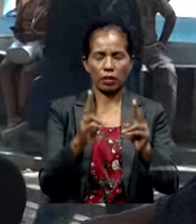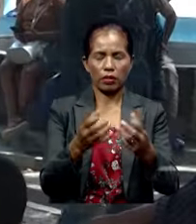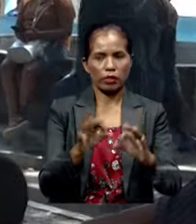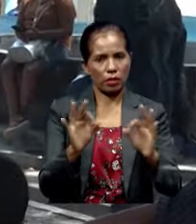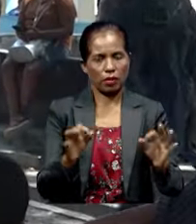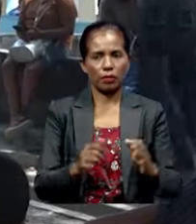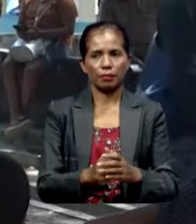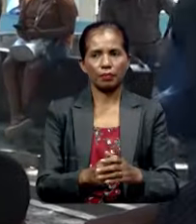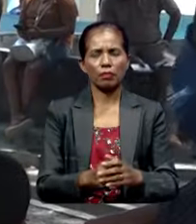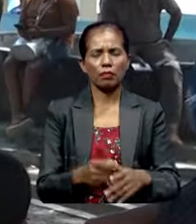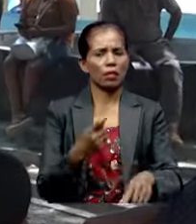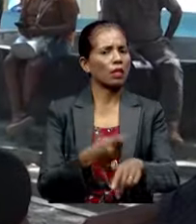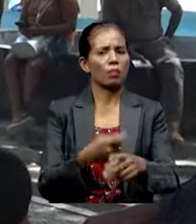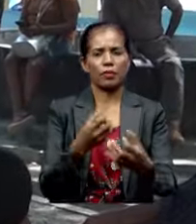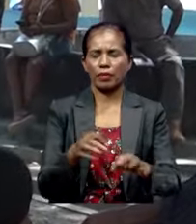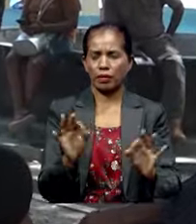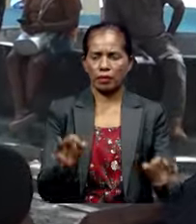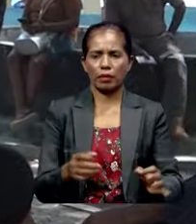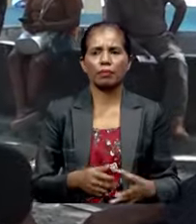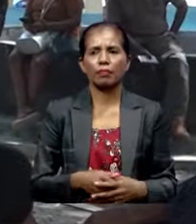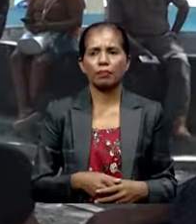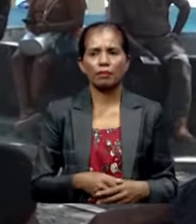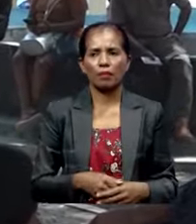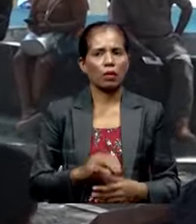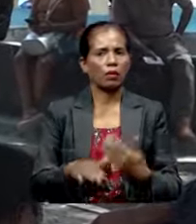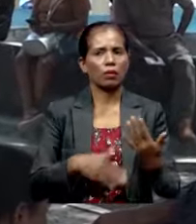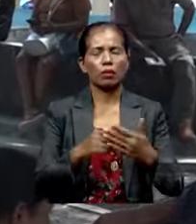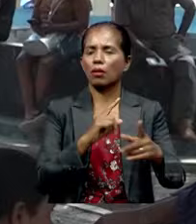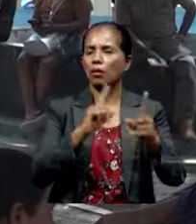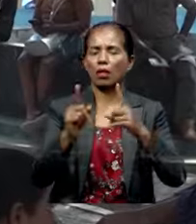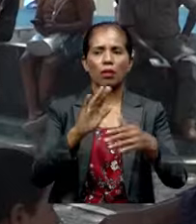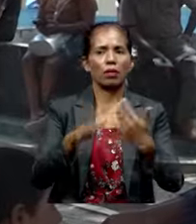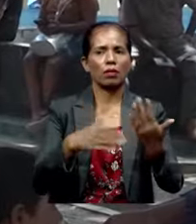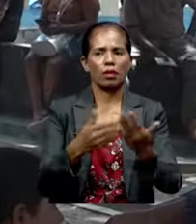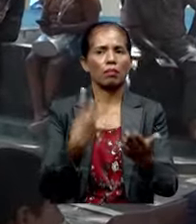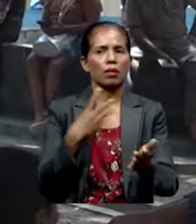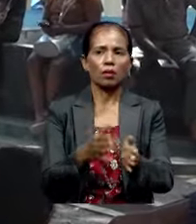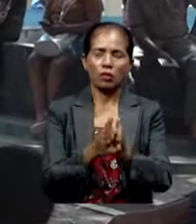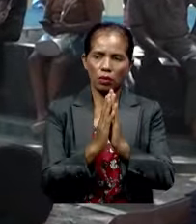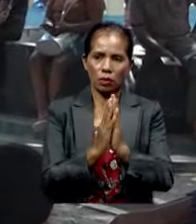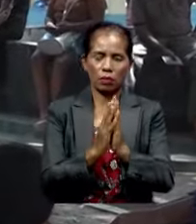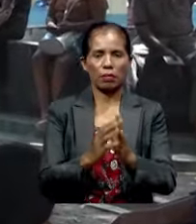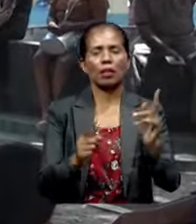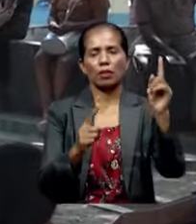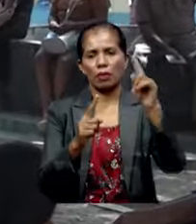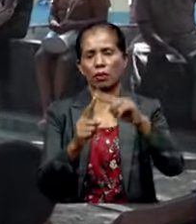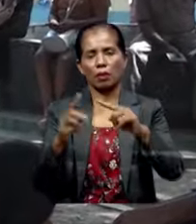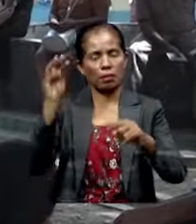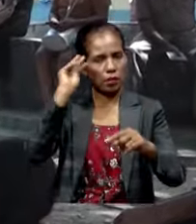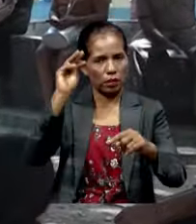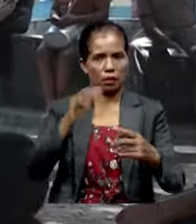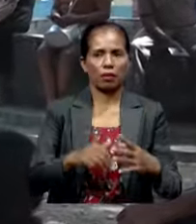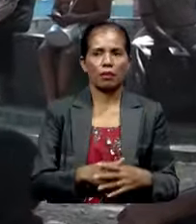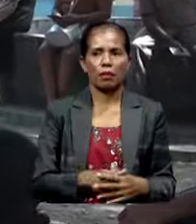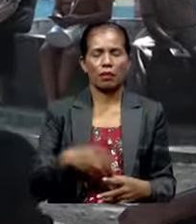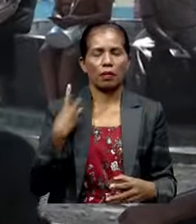realmente, lhe tem prazo, né? Mas bem, um bom crítico, exigência, também ao outro ministério.